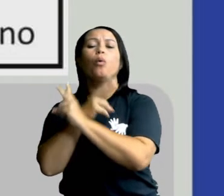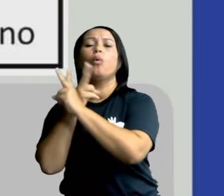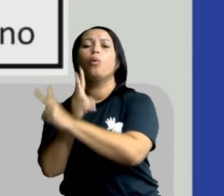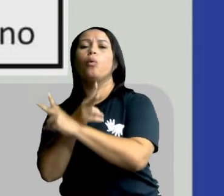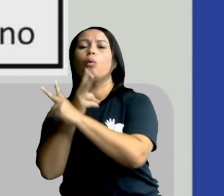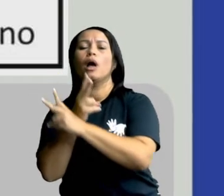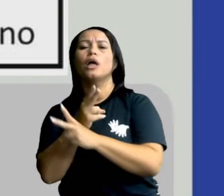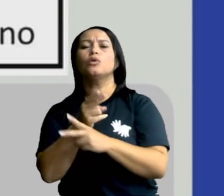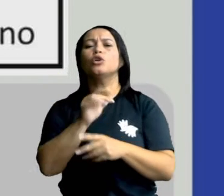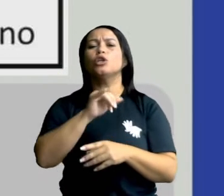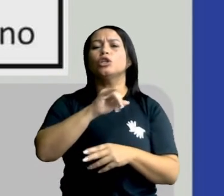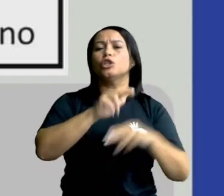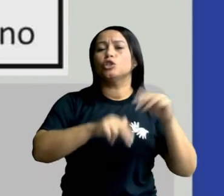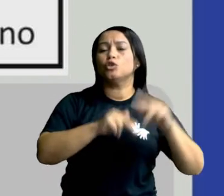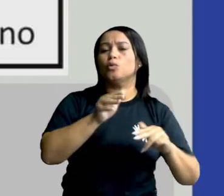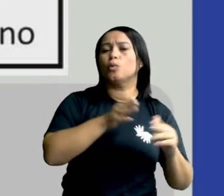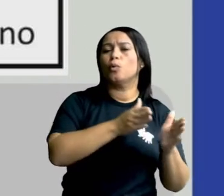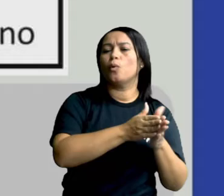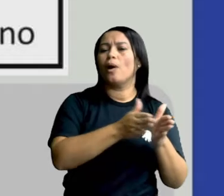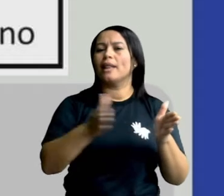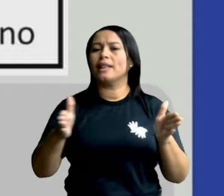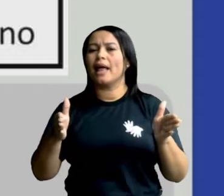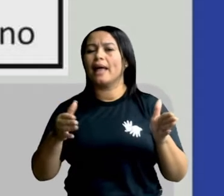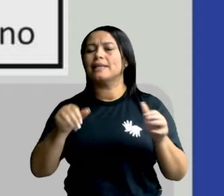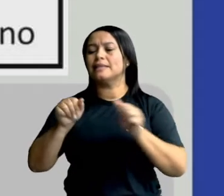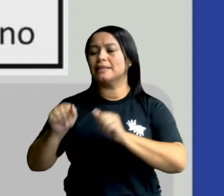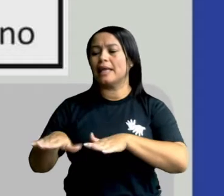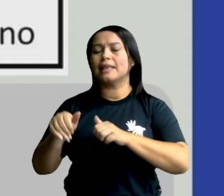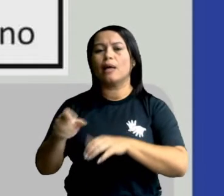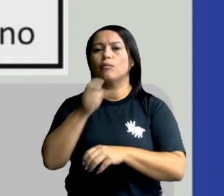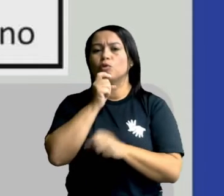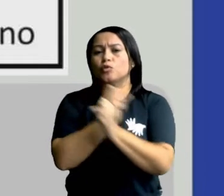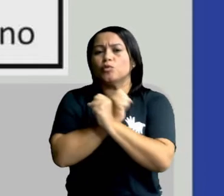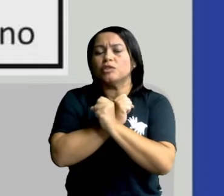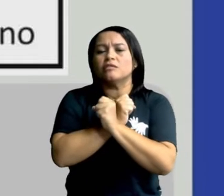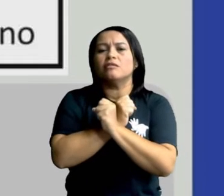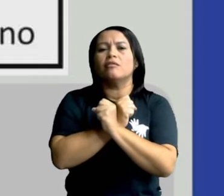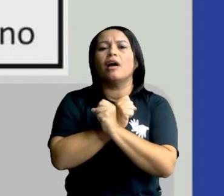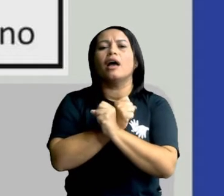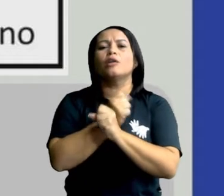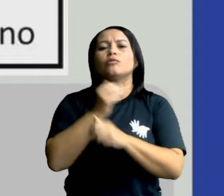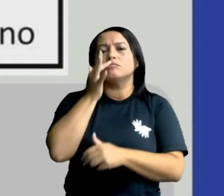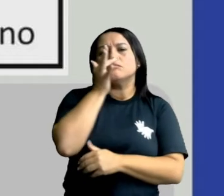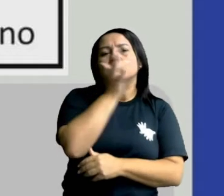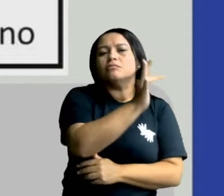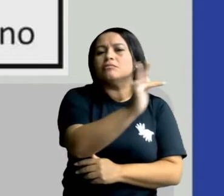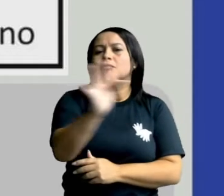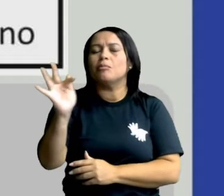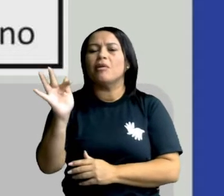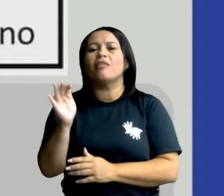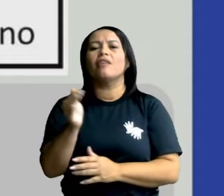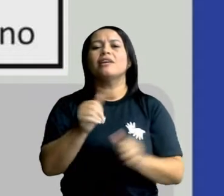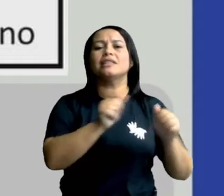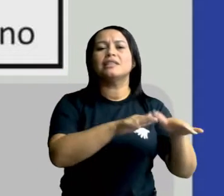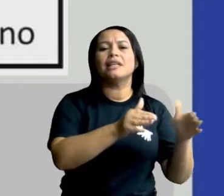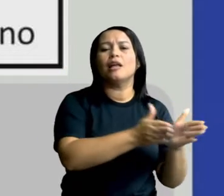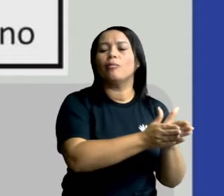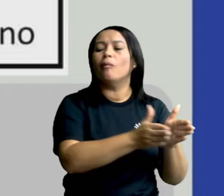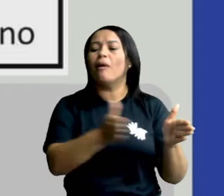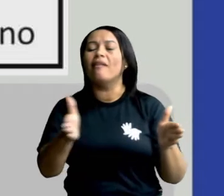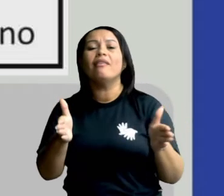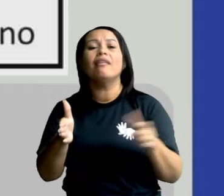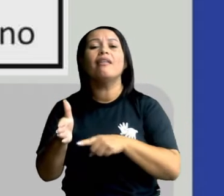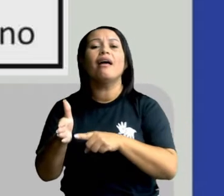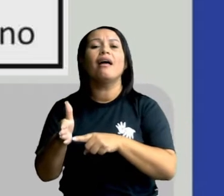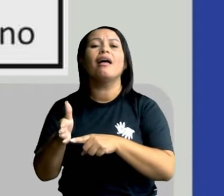até setembro, a gente tem o inverno. E aí a primavera vai de setembro até dezembro. E, logicamente, aí